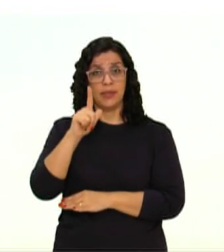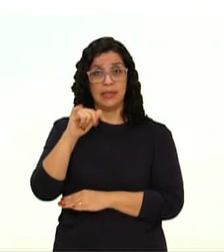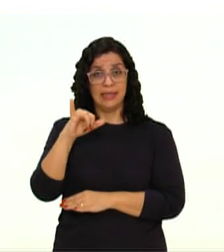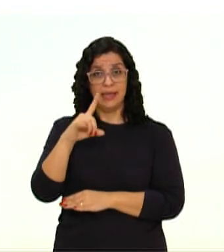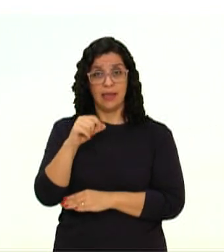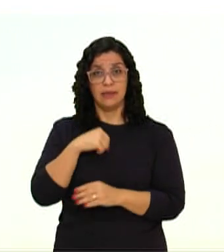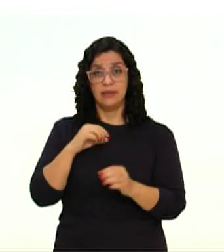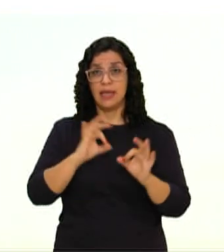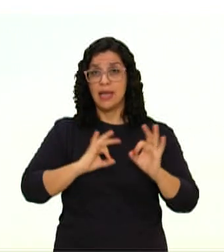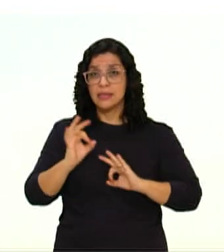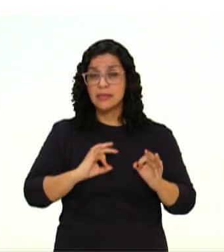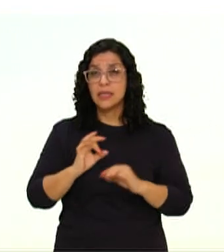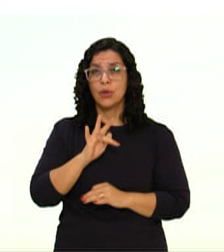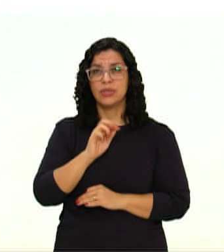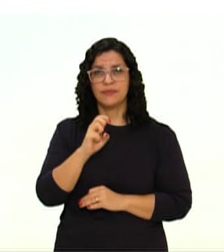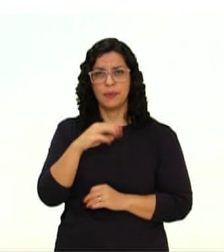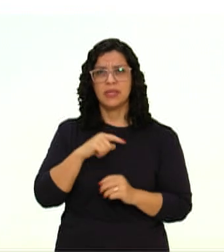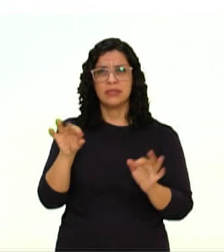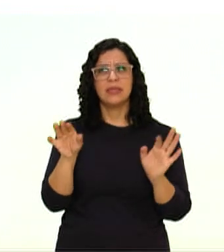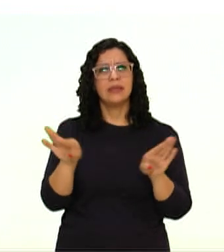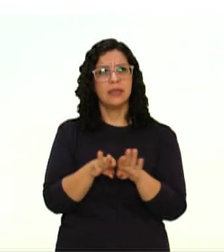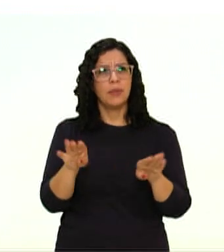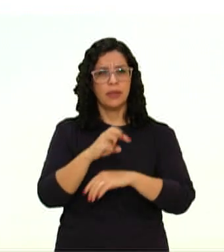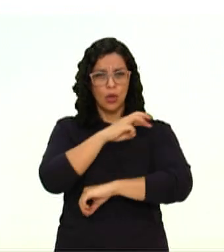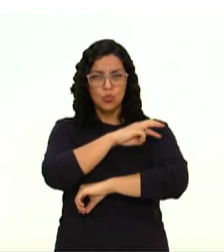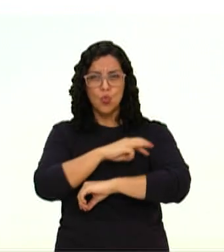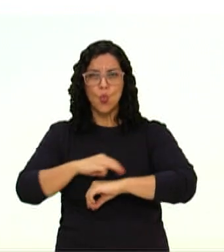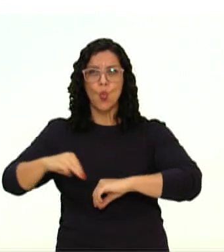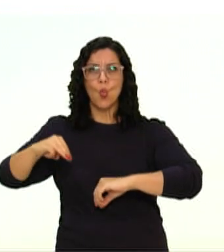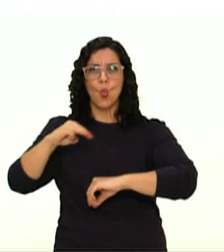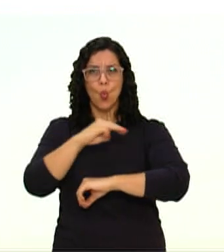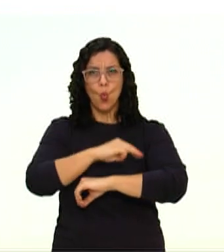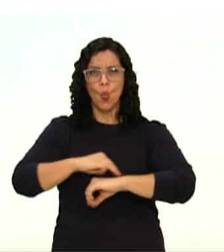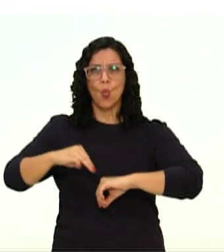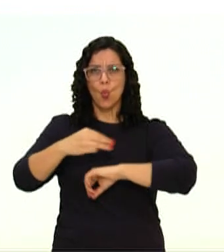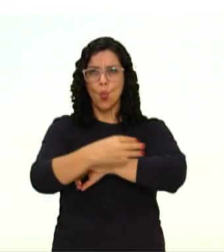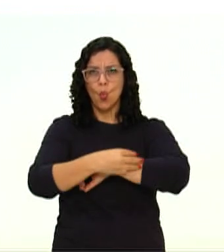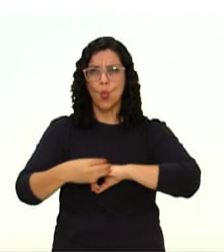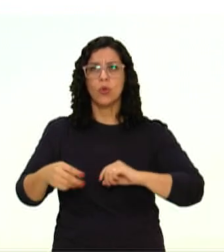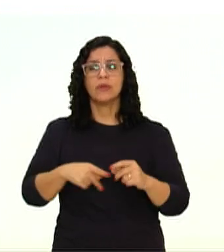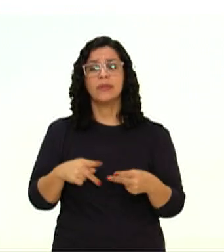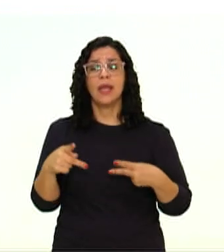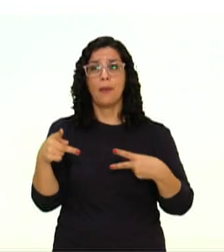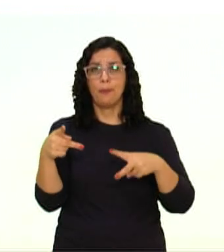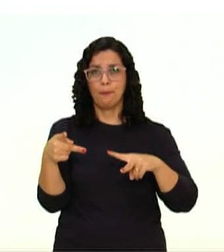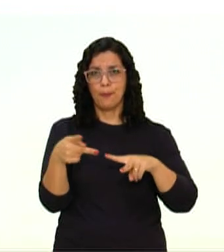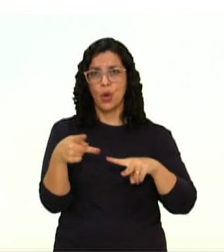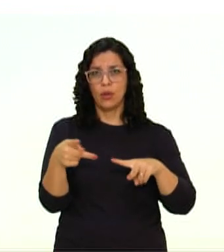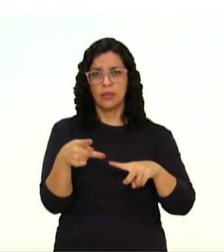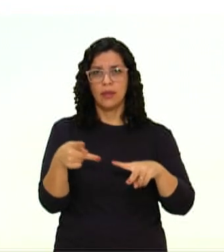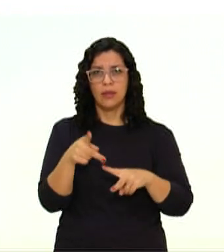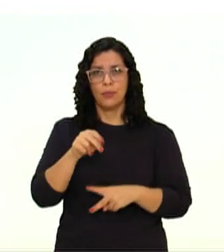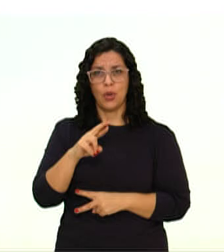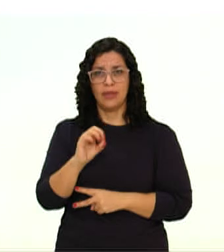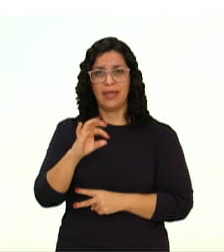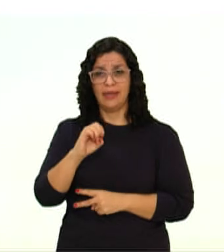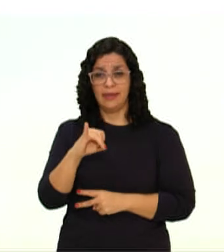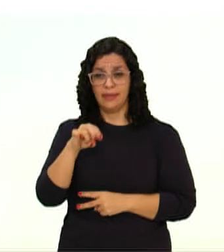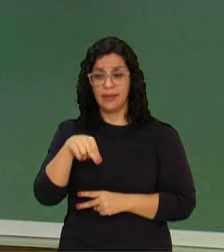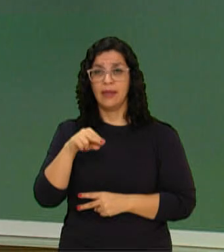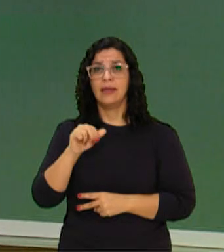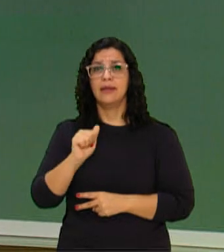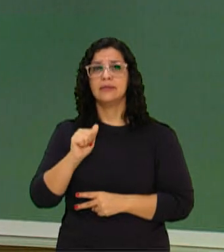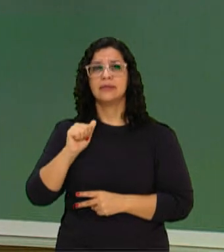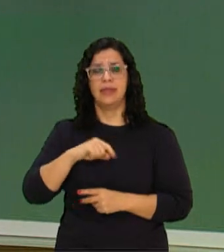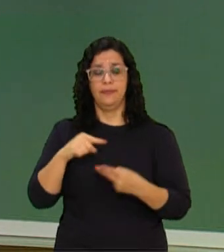células, também chamadas de fibras, são alongadas e apresentam grande quantidade de filamentos e proteínas contráteis, as chamadas actina e miosina, que nós já